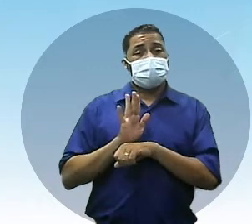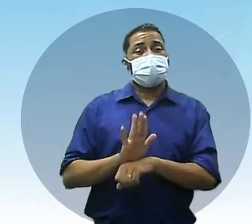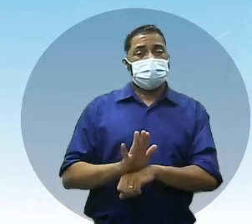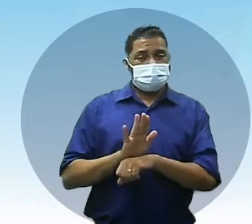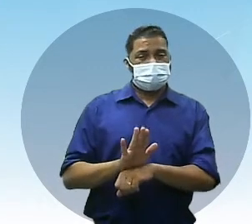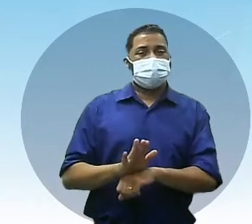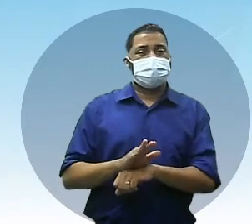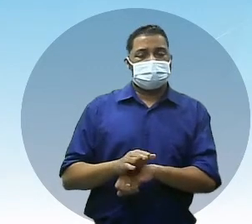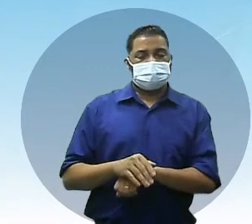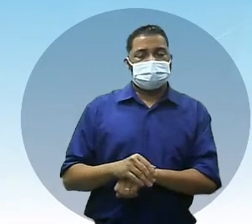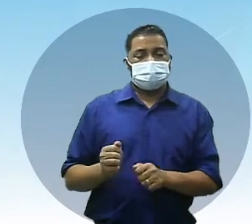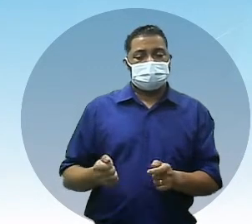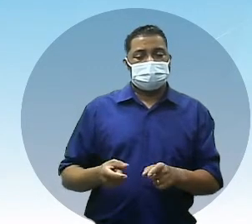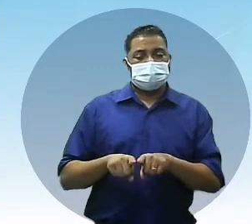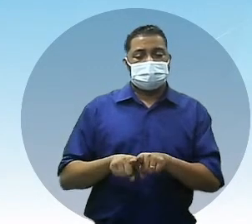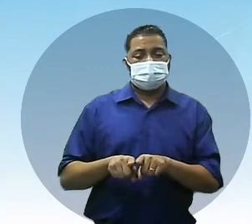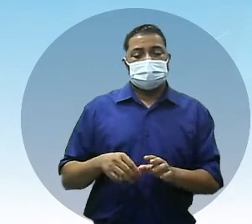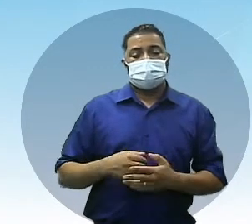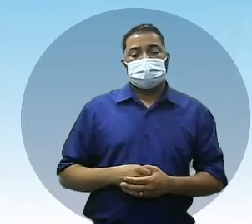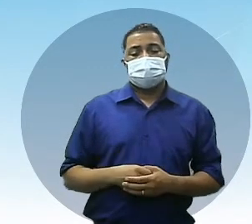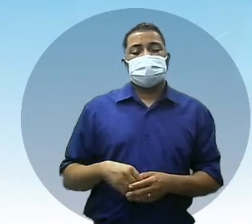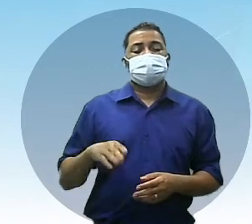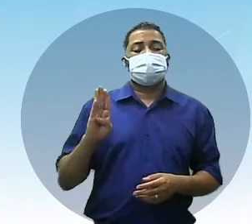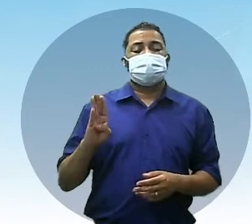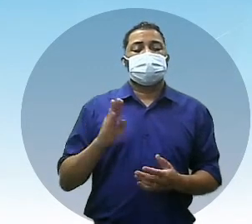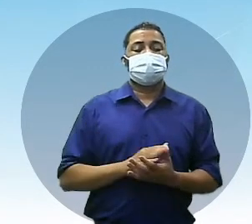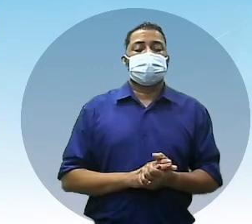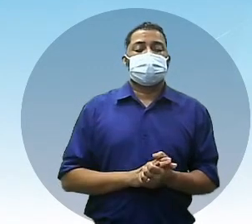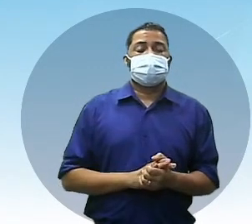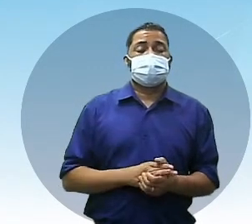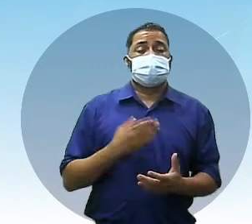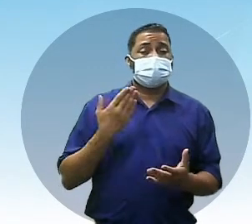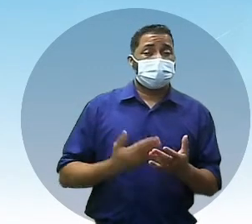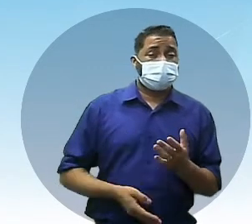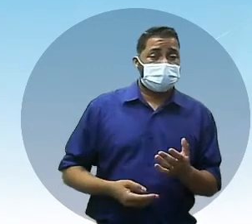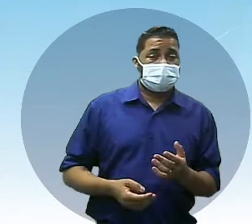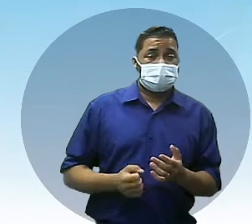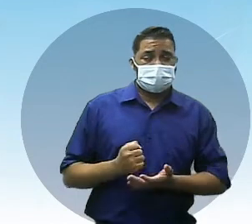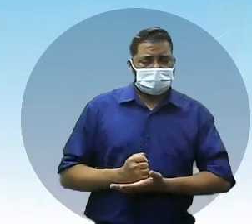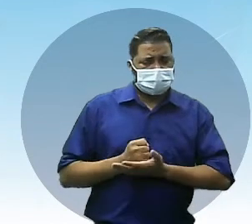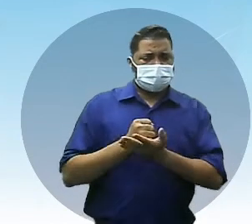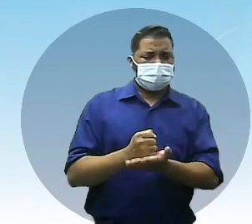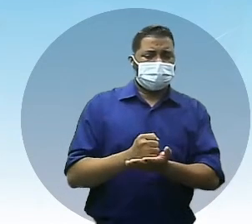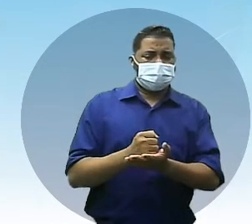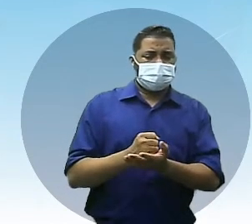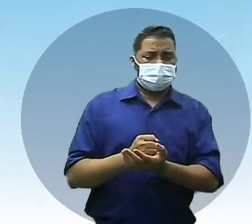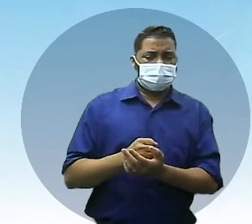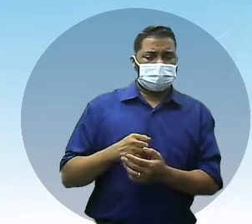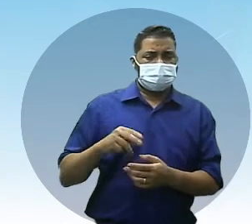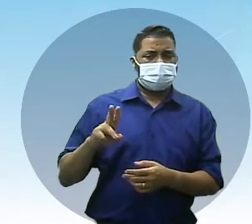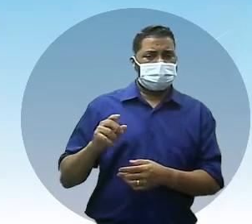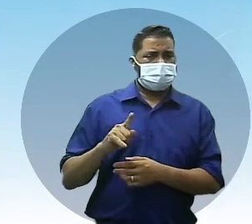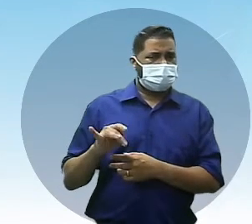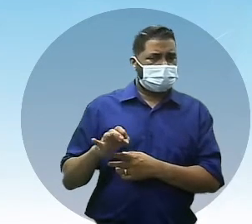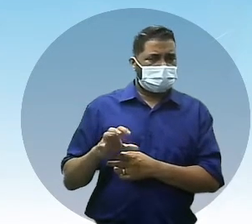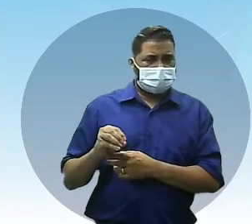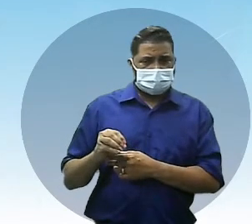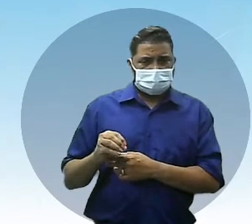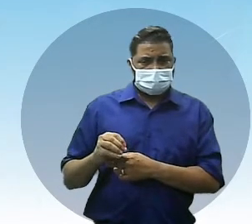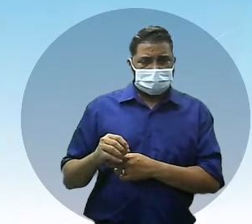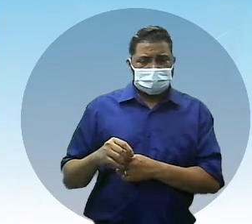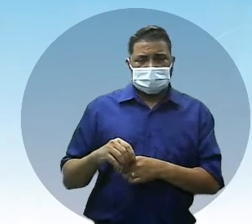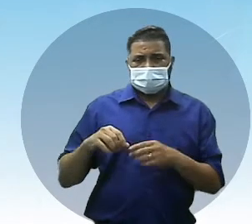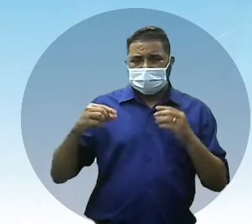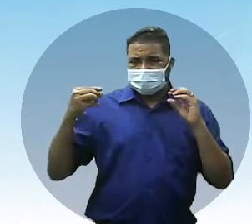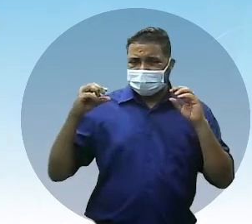da causa de João Goulart. Letra B de bola, a perda do apoio dos grandes usineiros da